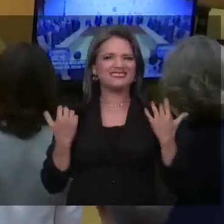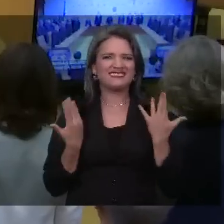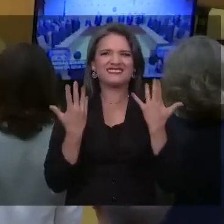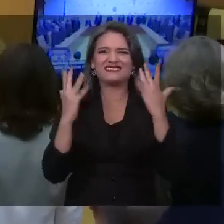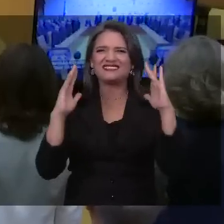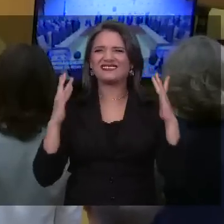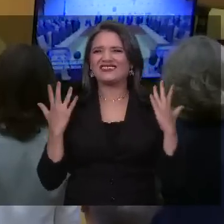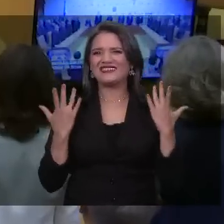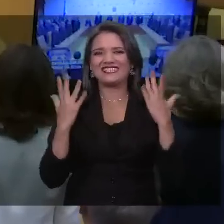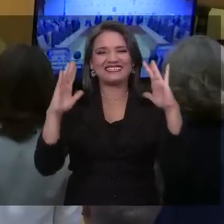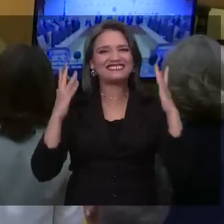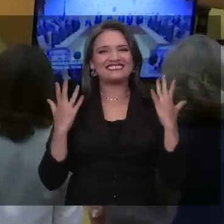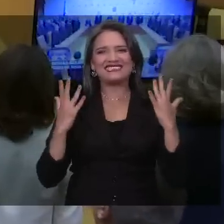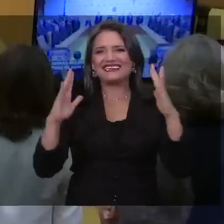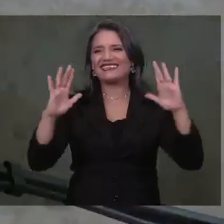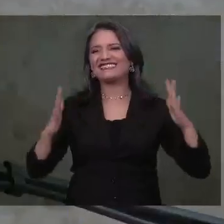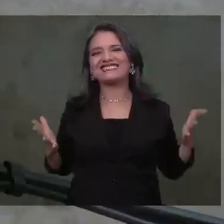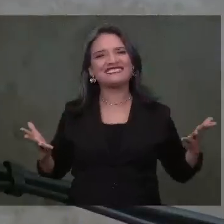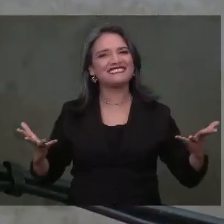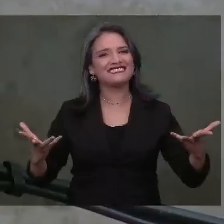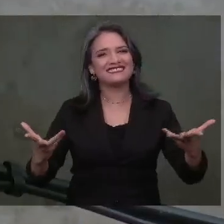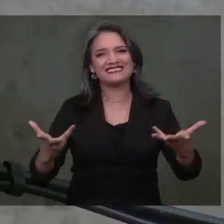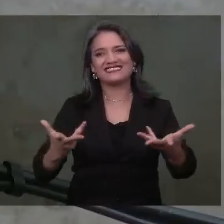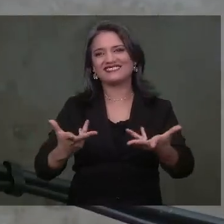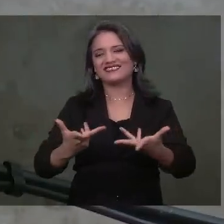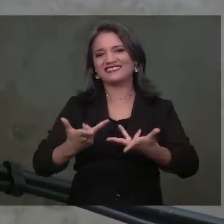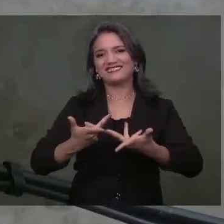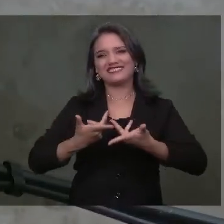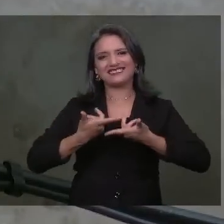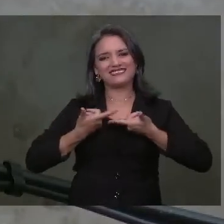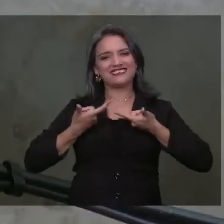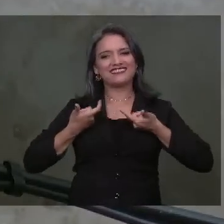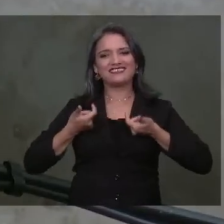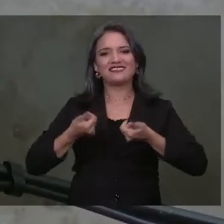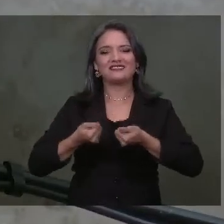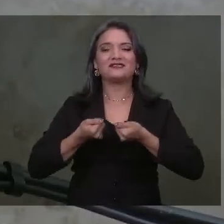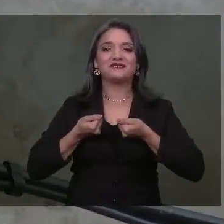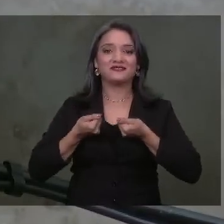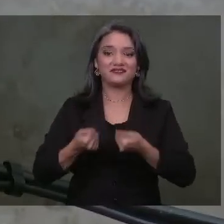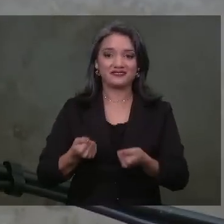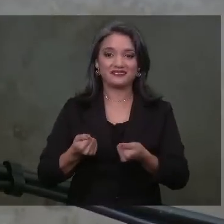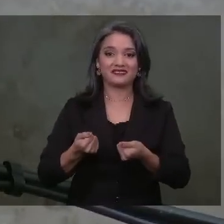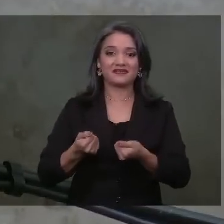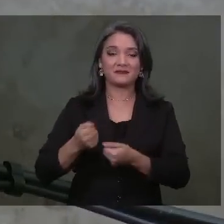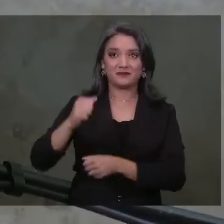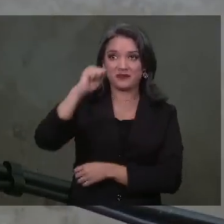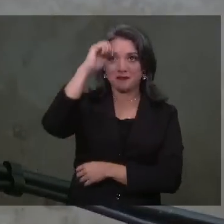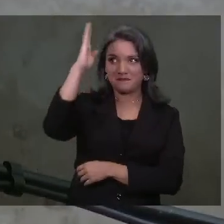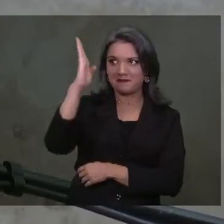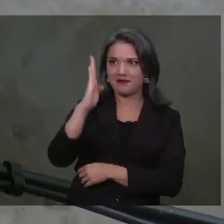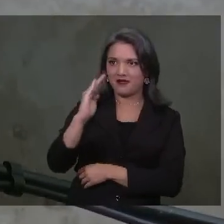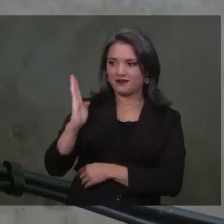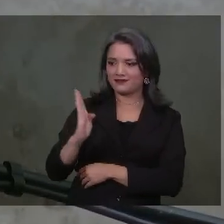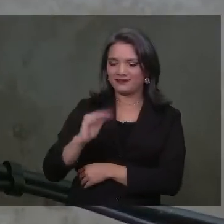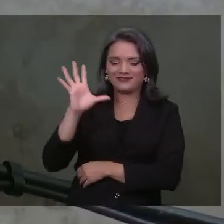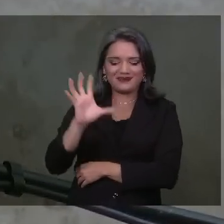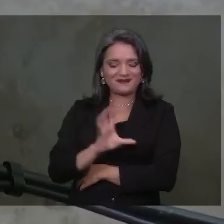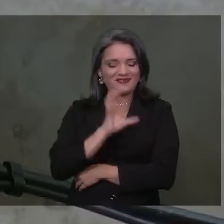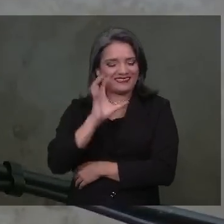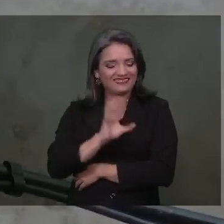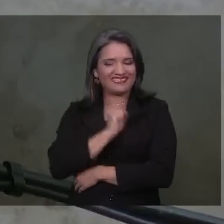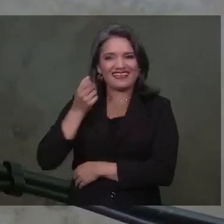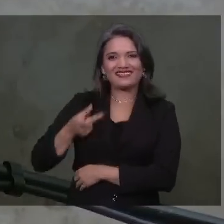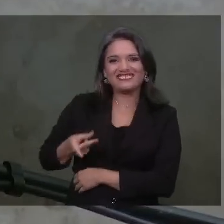amada, idolatrada, salve, salve, Brasil de